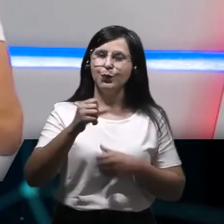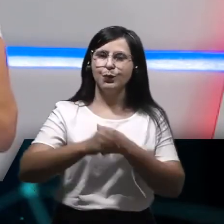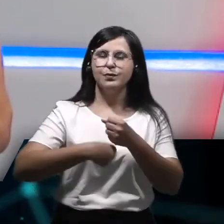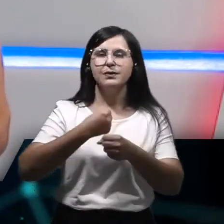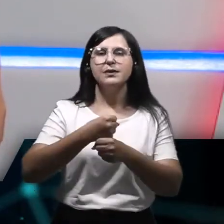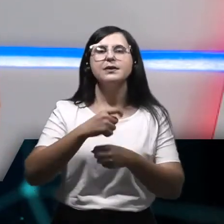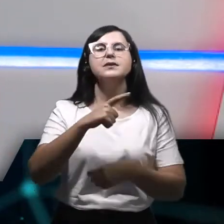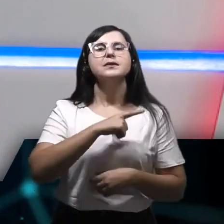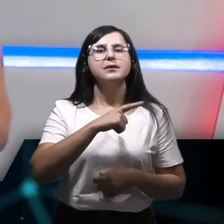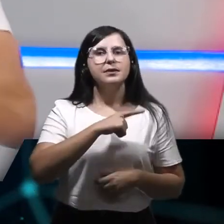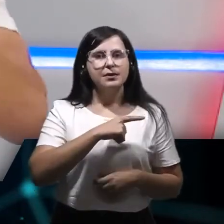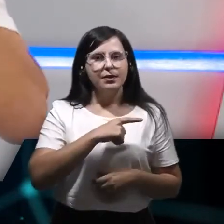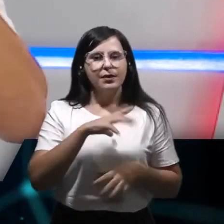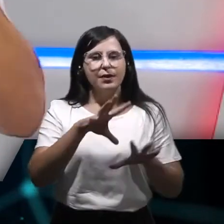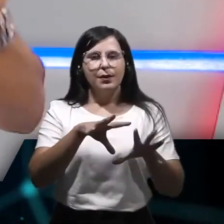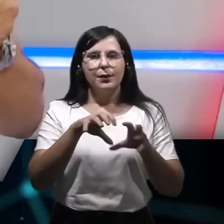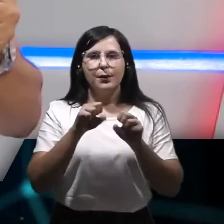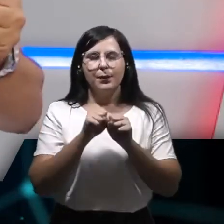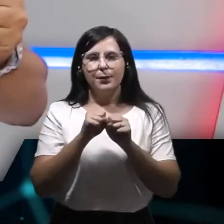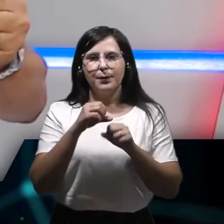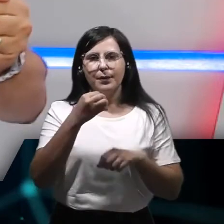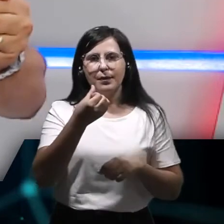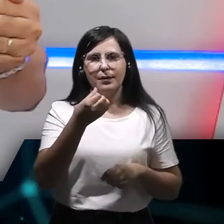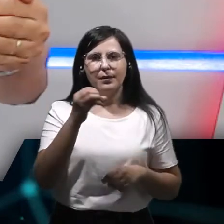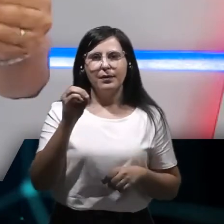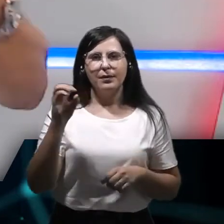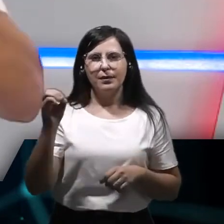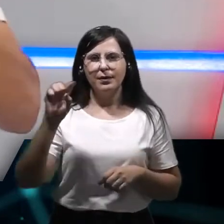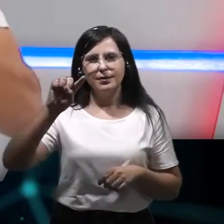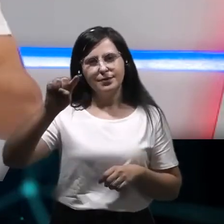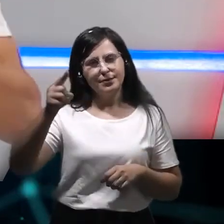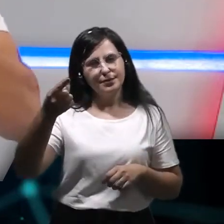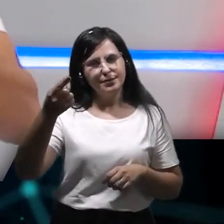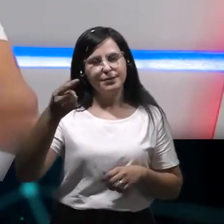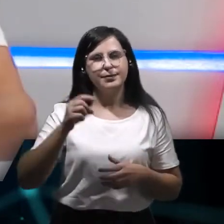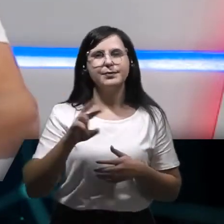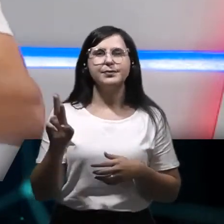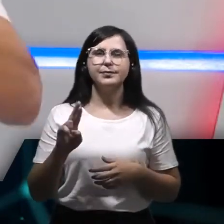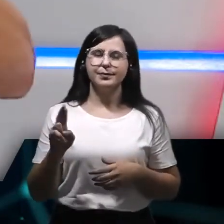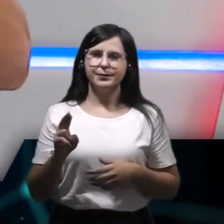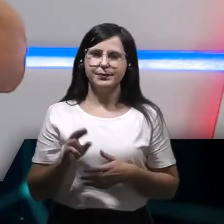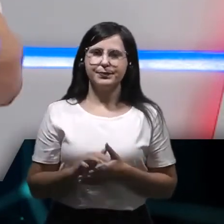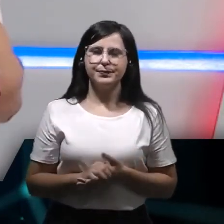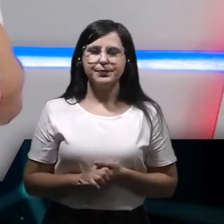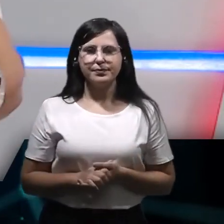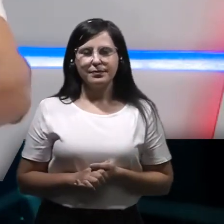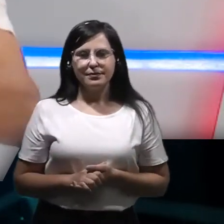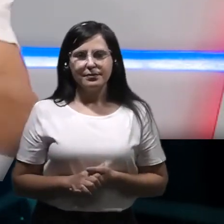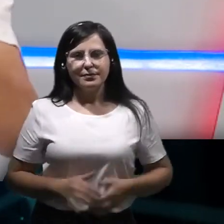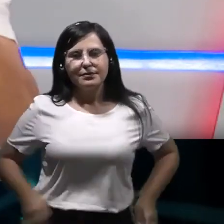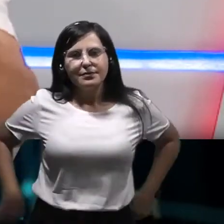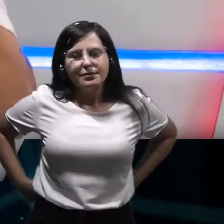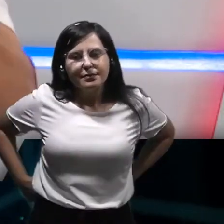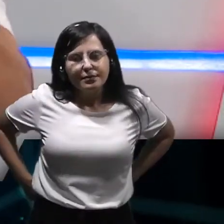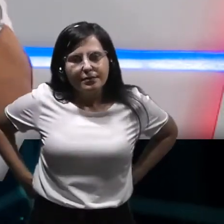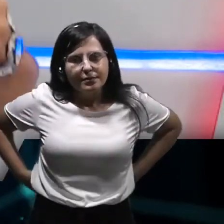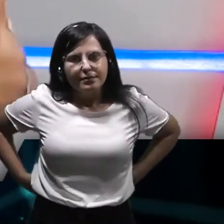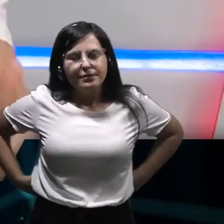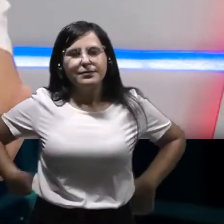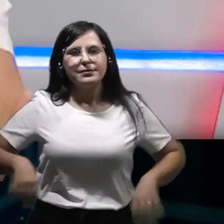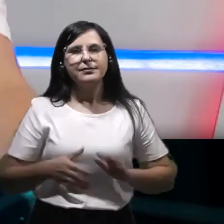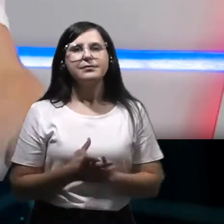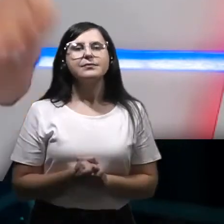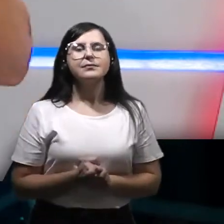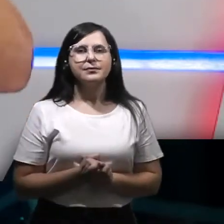mais 600 mil reais, fora o recolhimento normal do funcionalismo, eu ainda recolhi 600